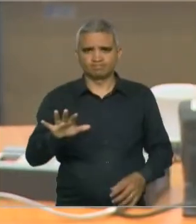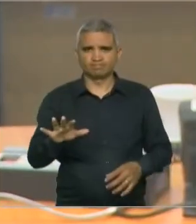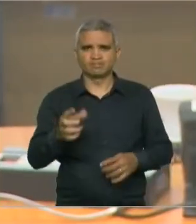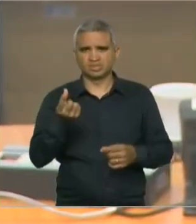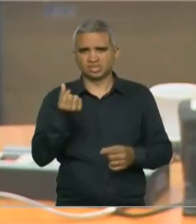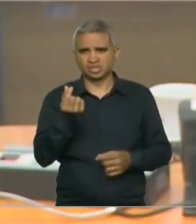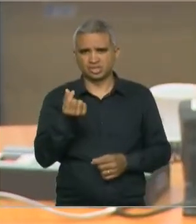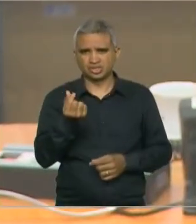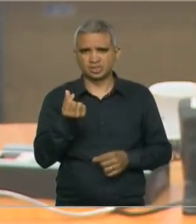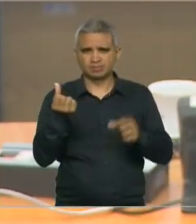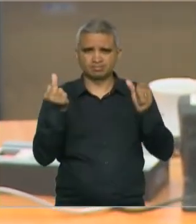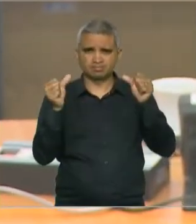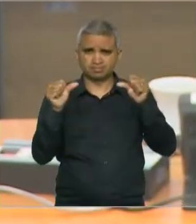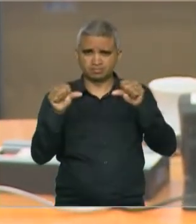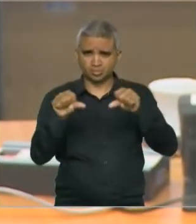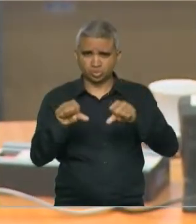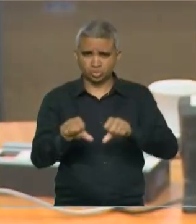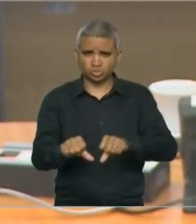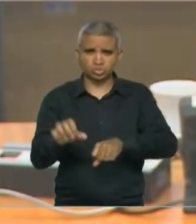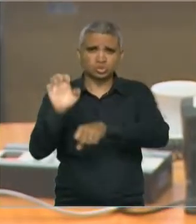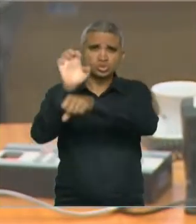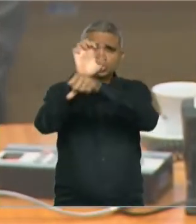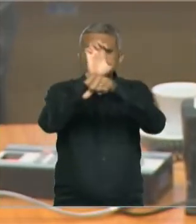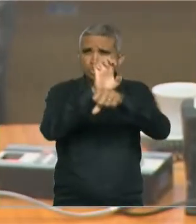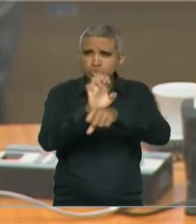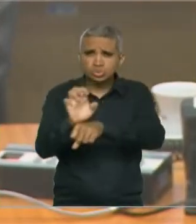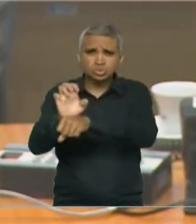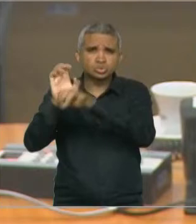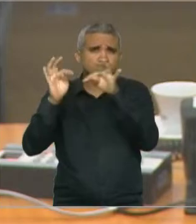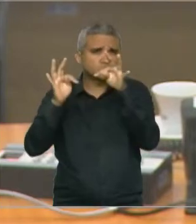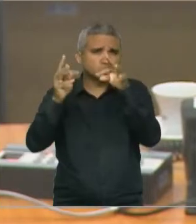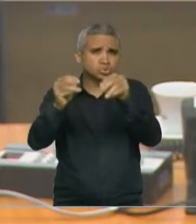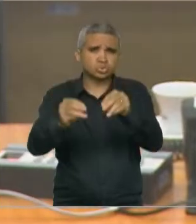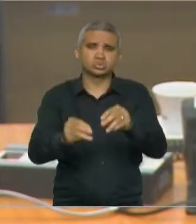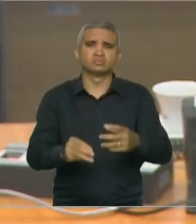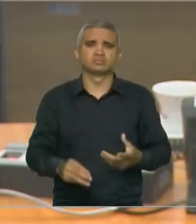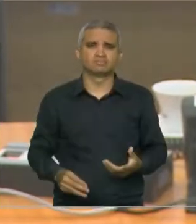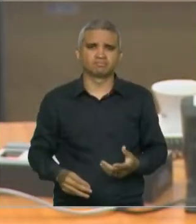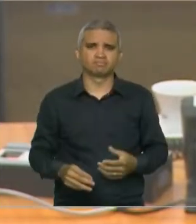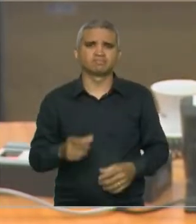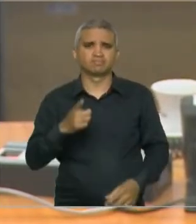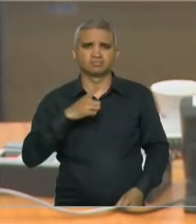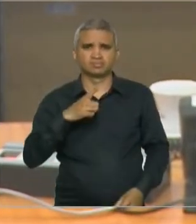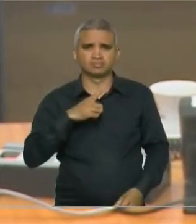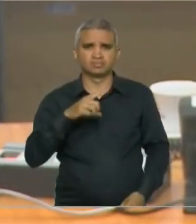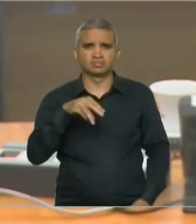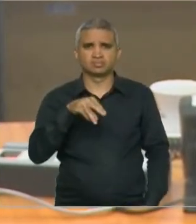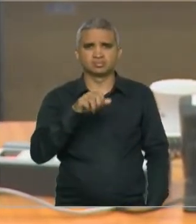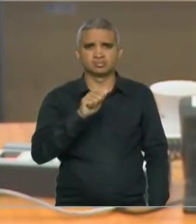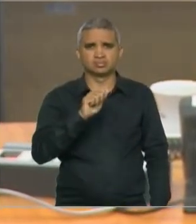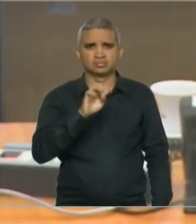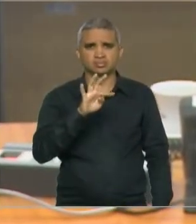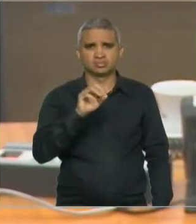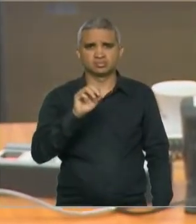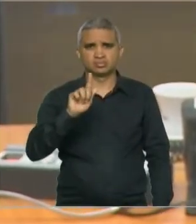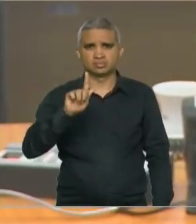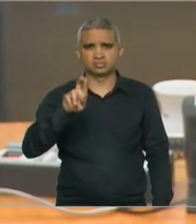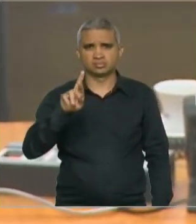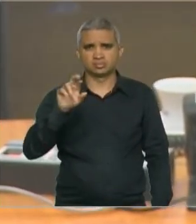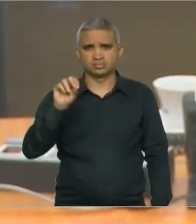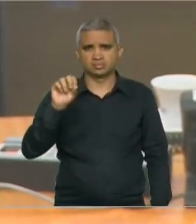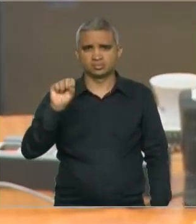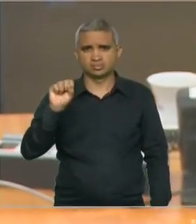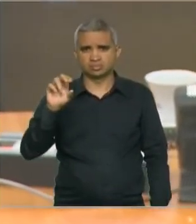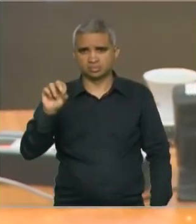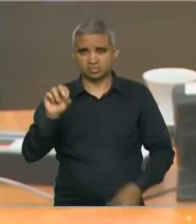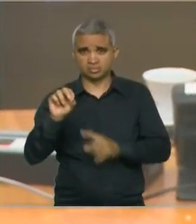terrível em todos os estados da federação. Até no Mato Grosso, que tem apenas um hospital na sua rede, ele